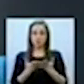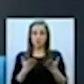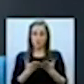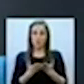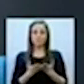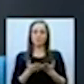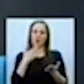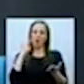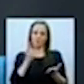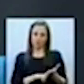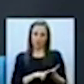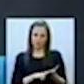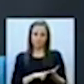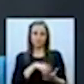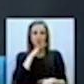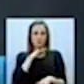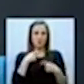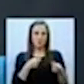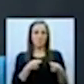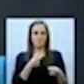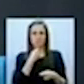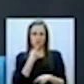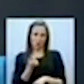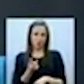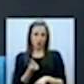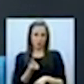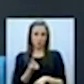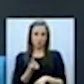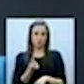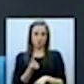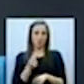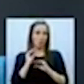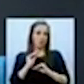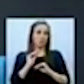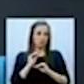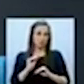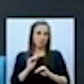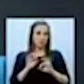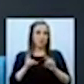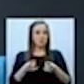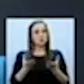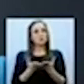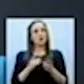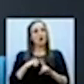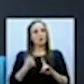É verdade que as famílias despendem muito dinheiro com a educação no arranque do ano letivo.